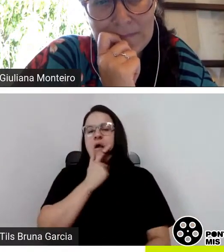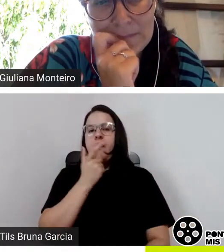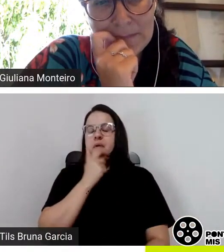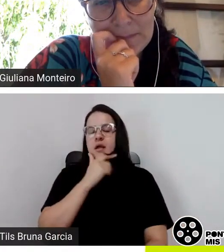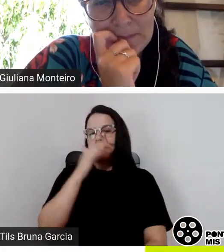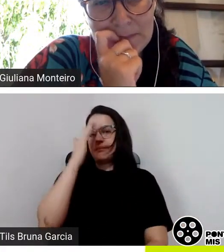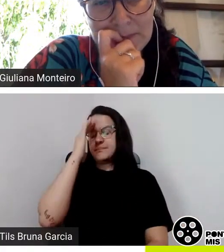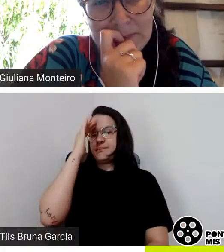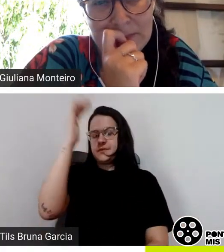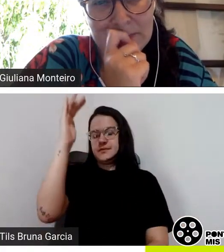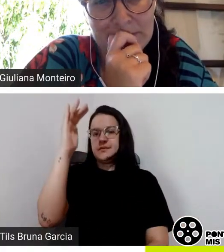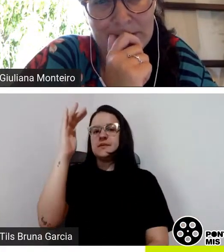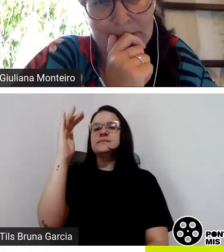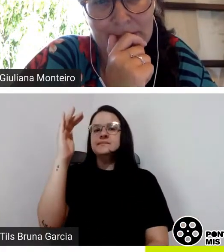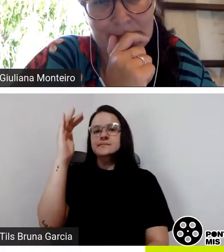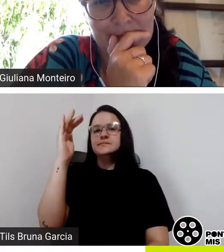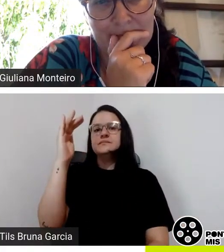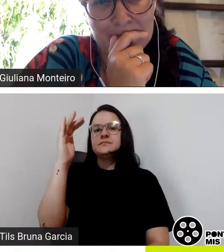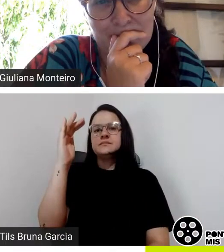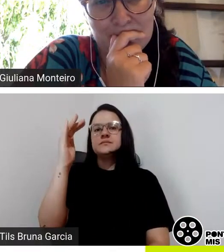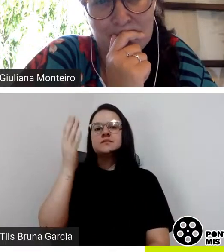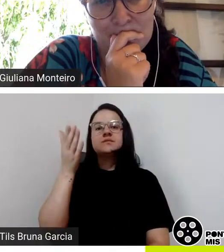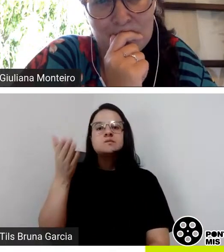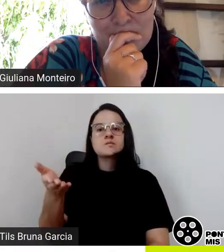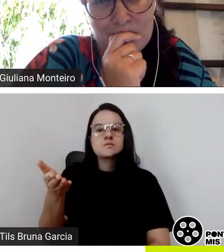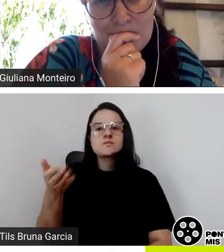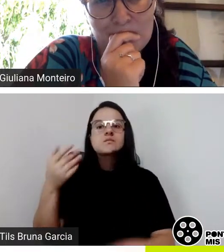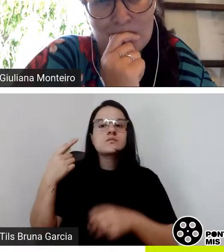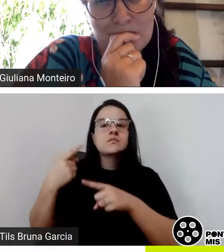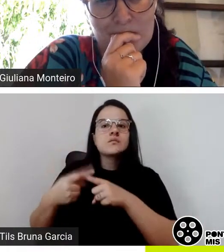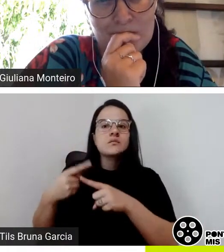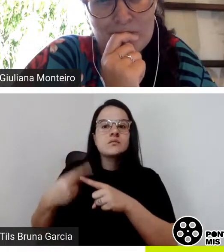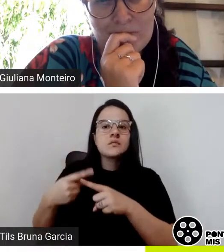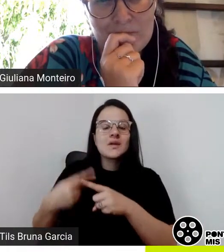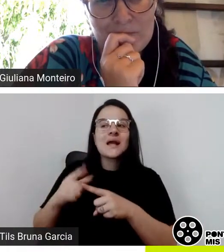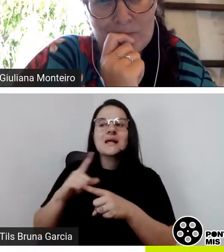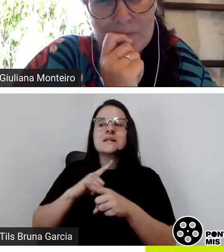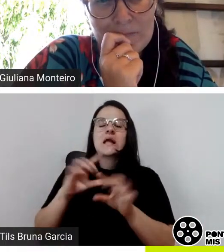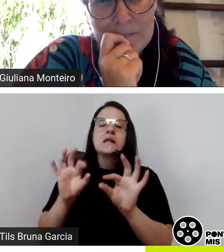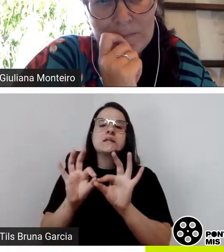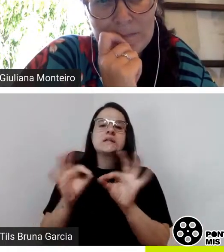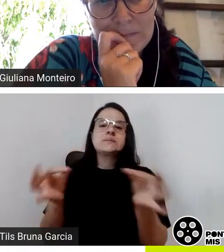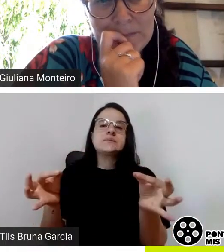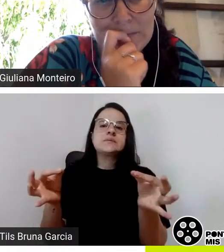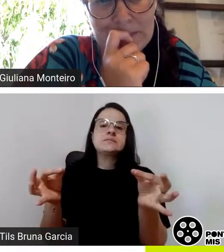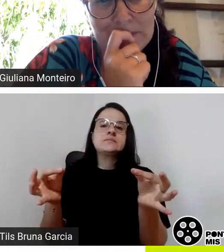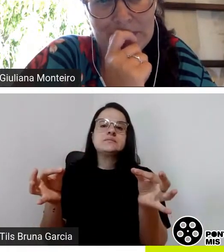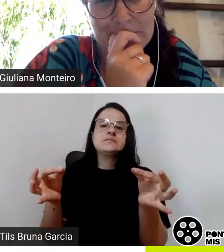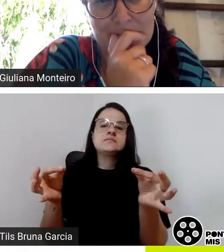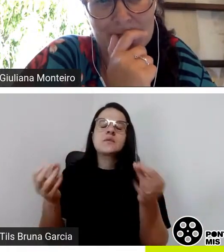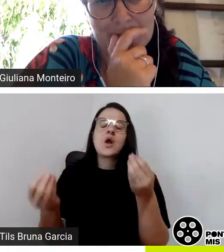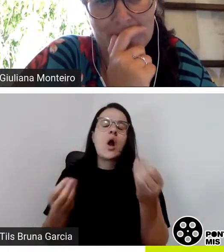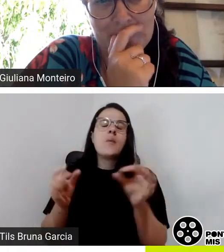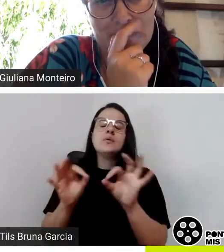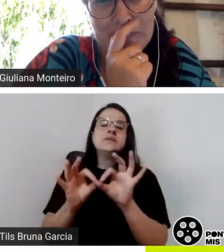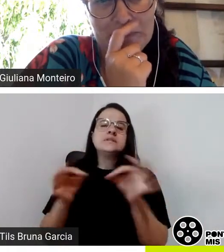do lar, esse tipo de coisa. Ele tem um dispositivo bem simples ali, uma premissa que puxa e a partir disso deriva todas